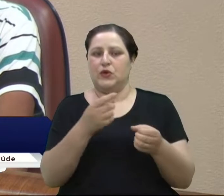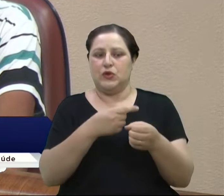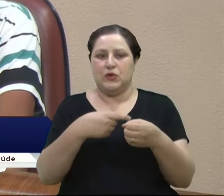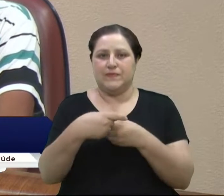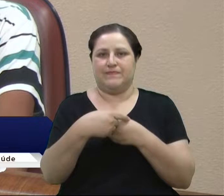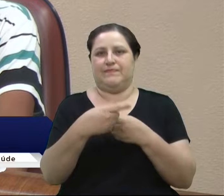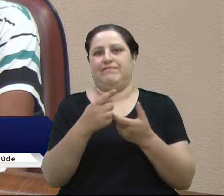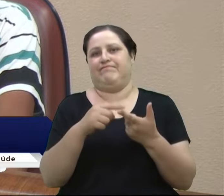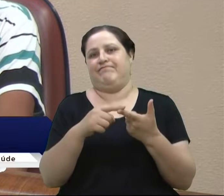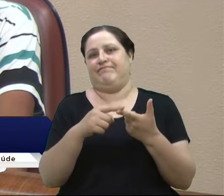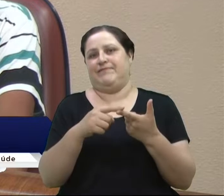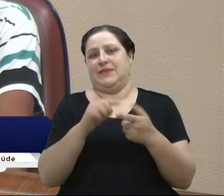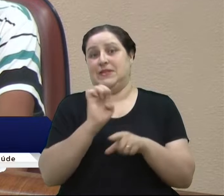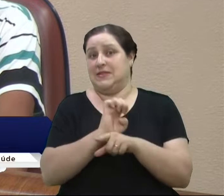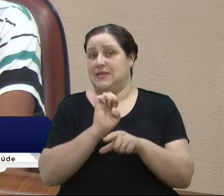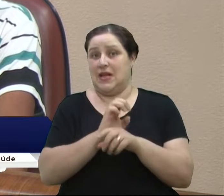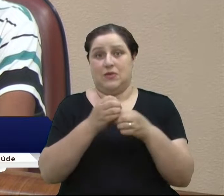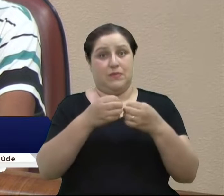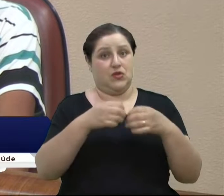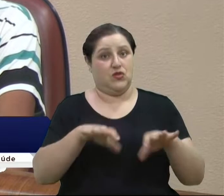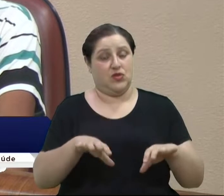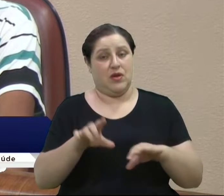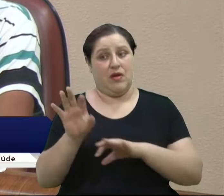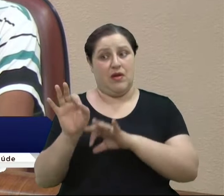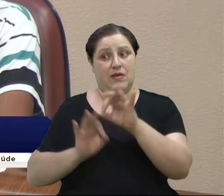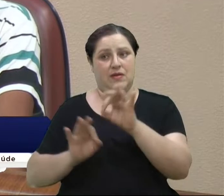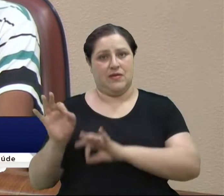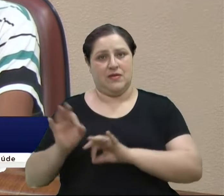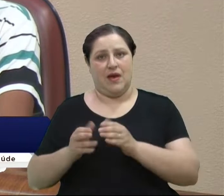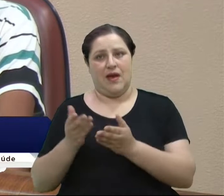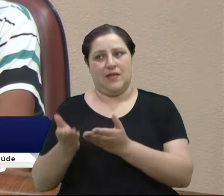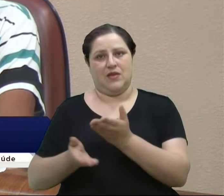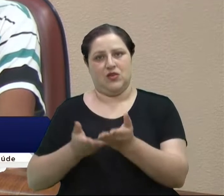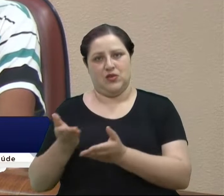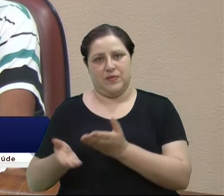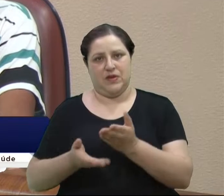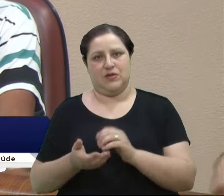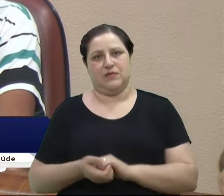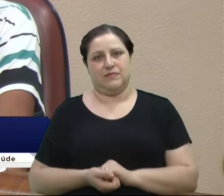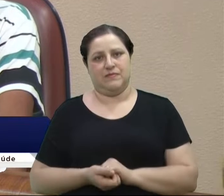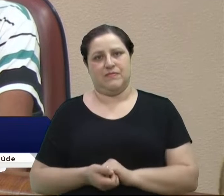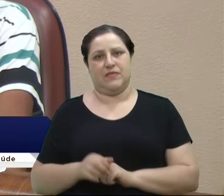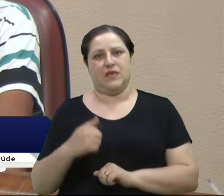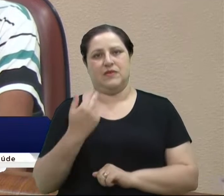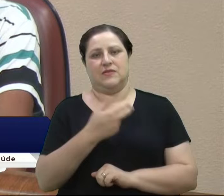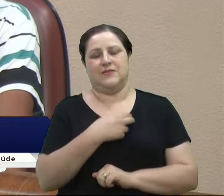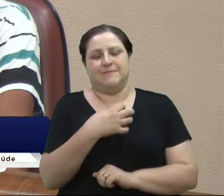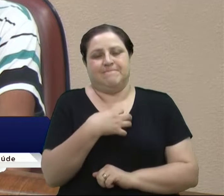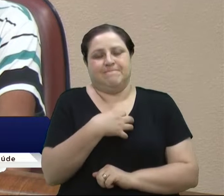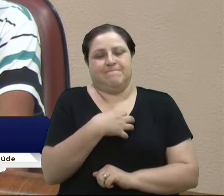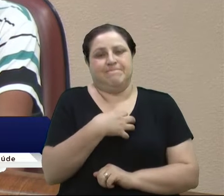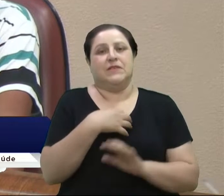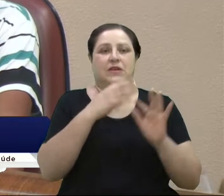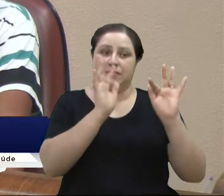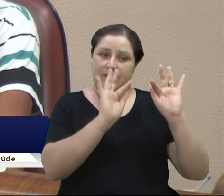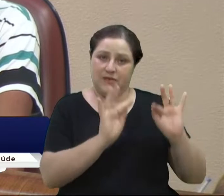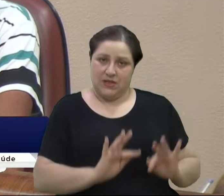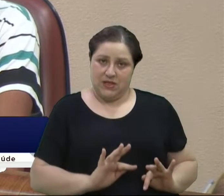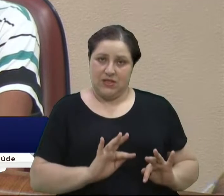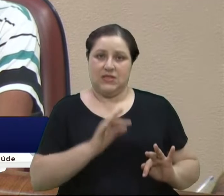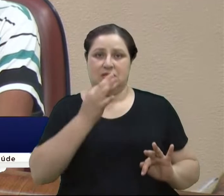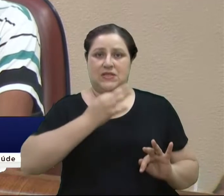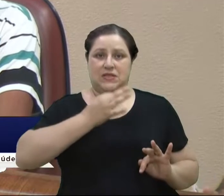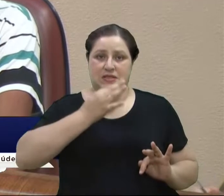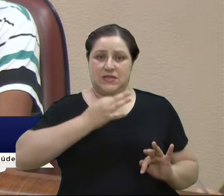estados, na organização do atendimento. A gente fica, né, feliz que o município esteja